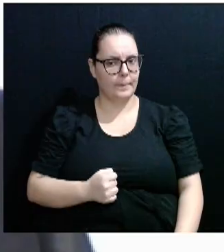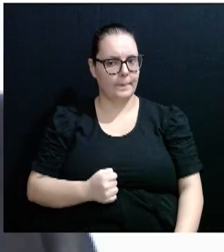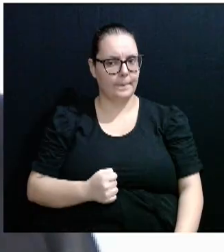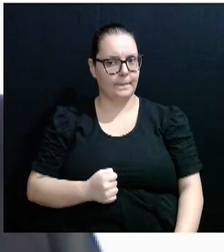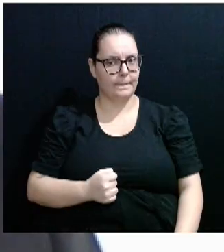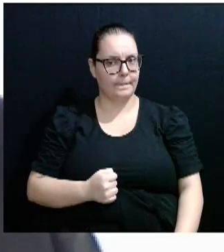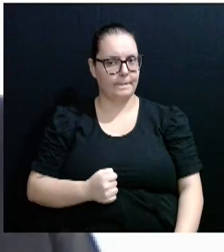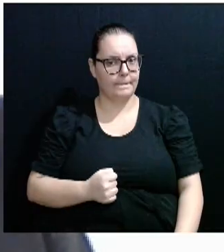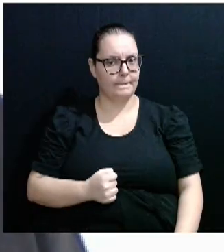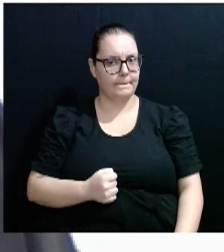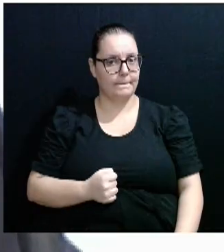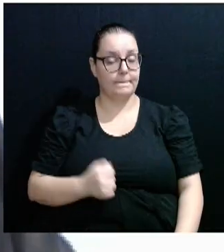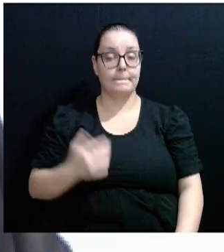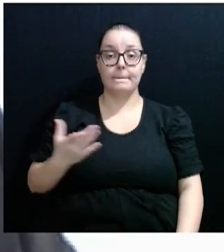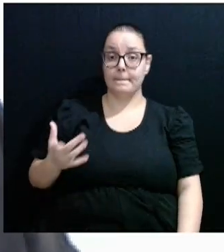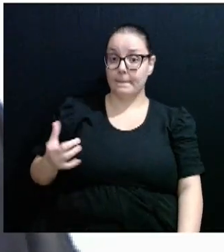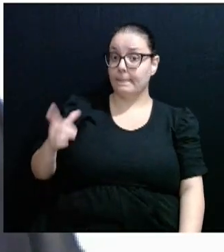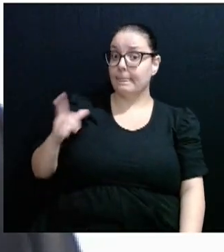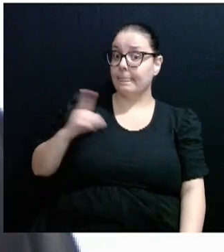Existe